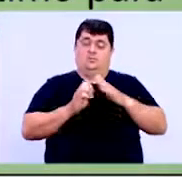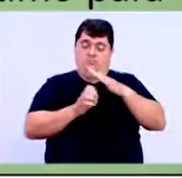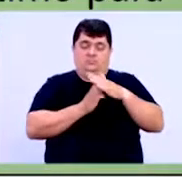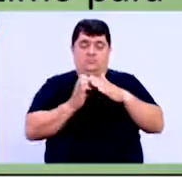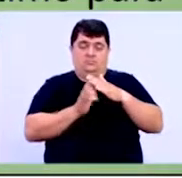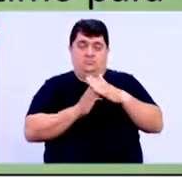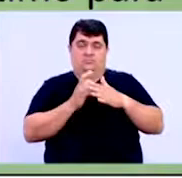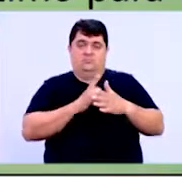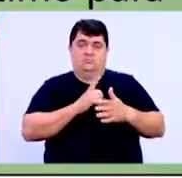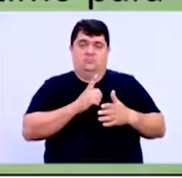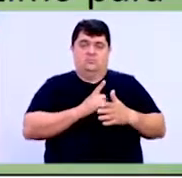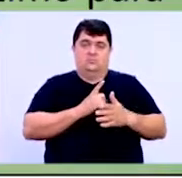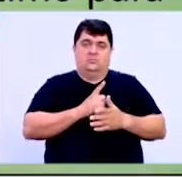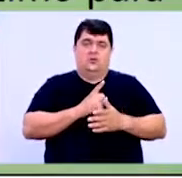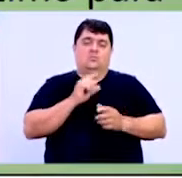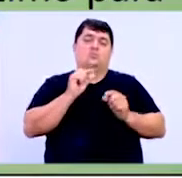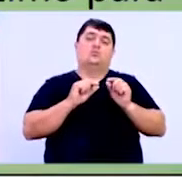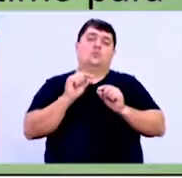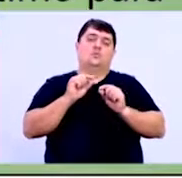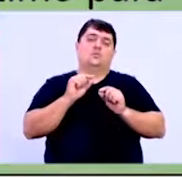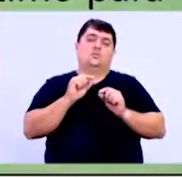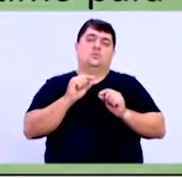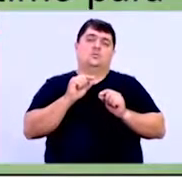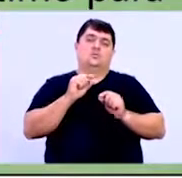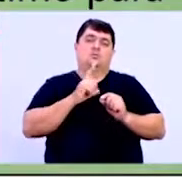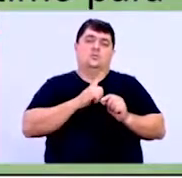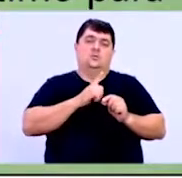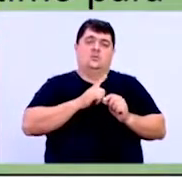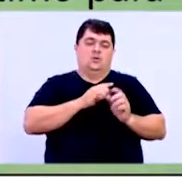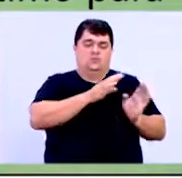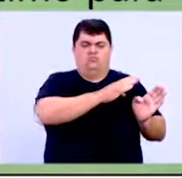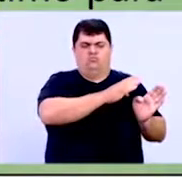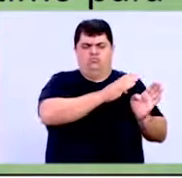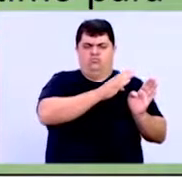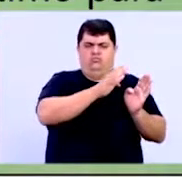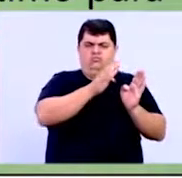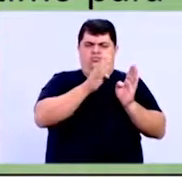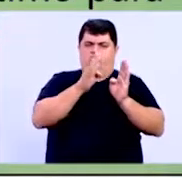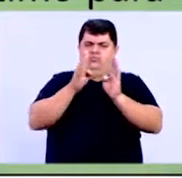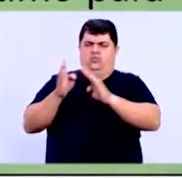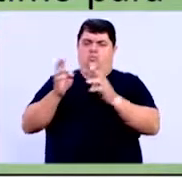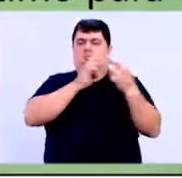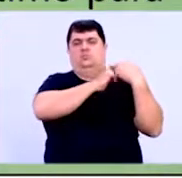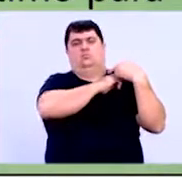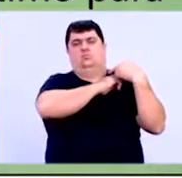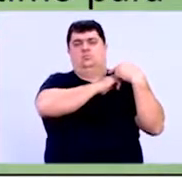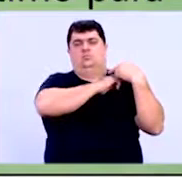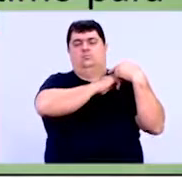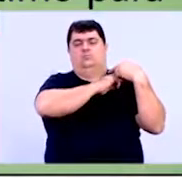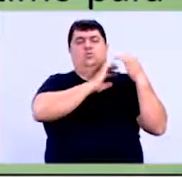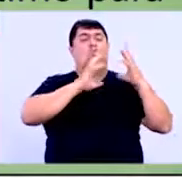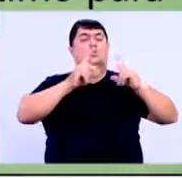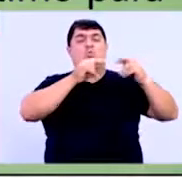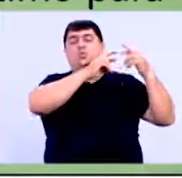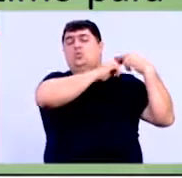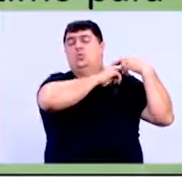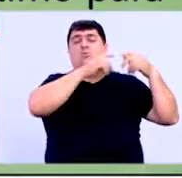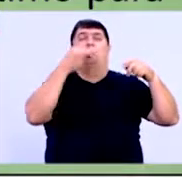empresa, ela possui uma série de responsabilidades.